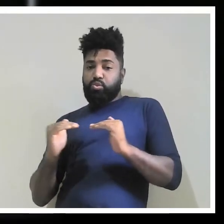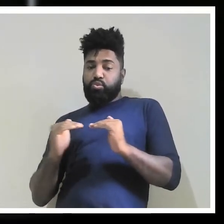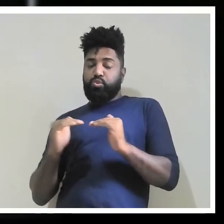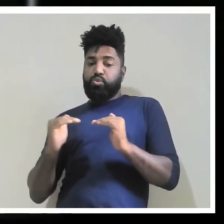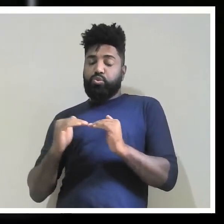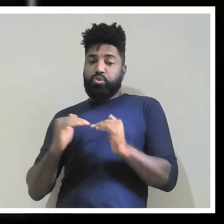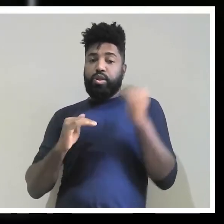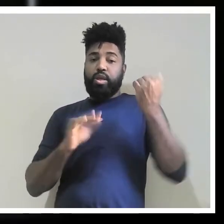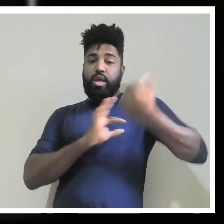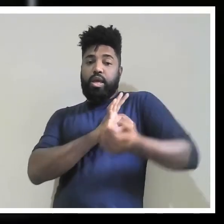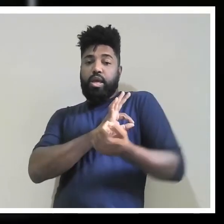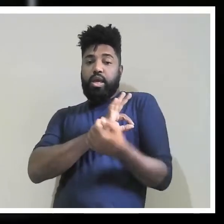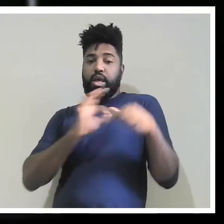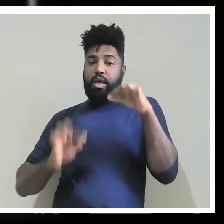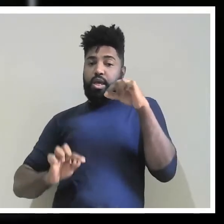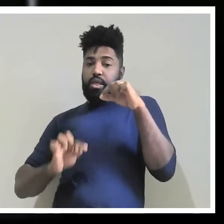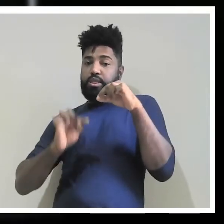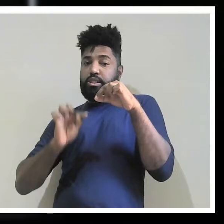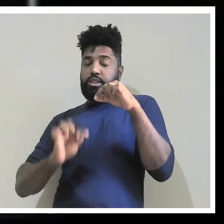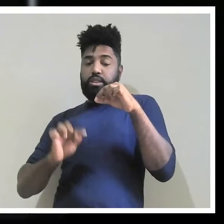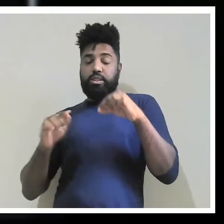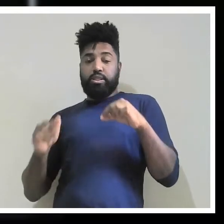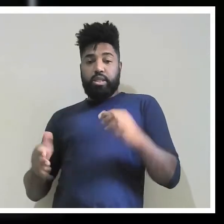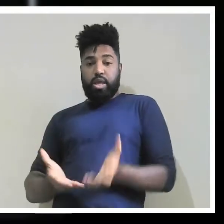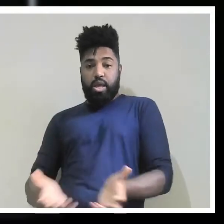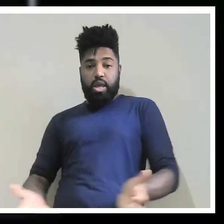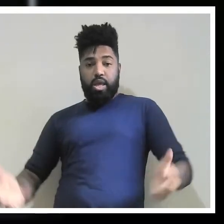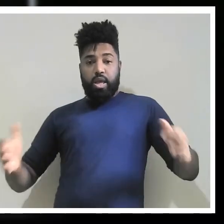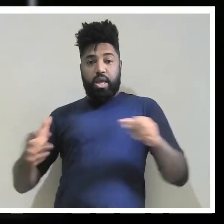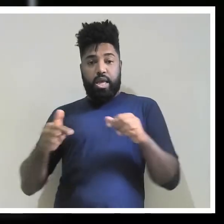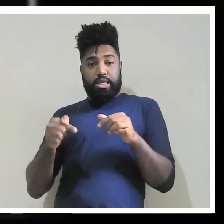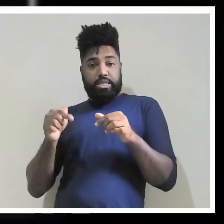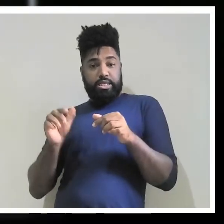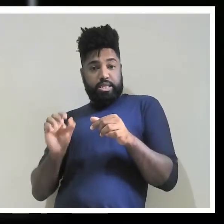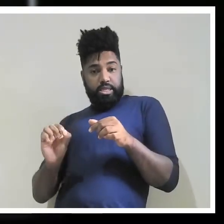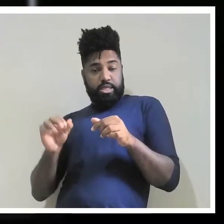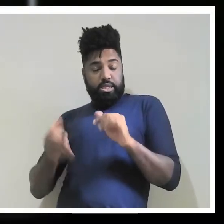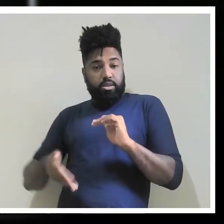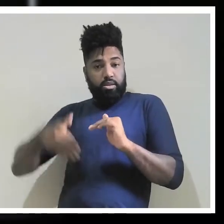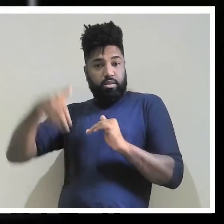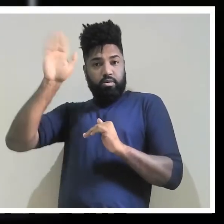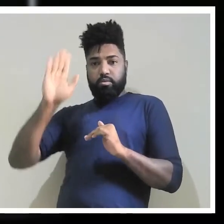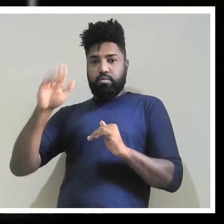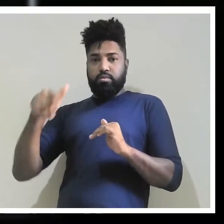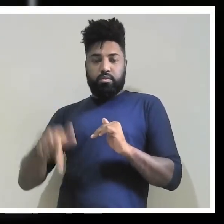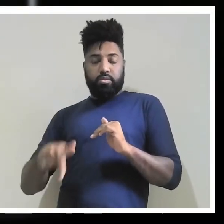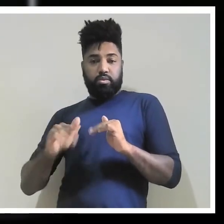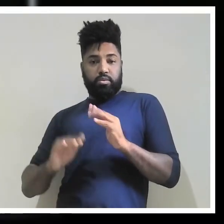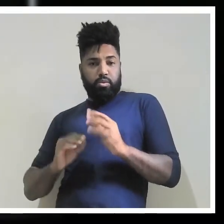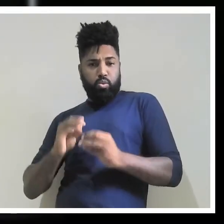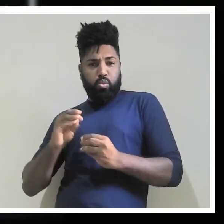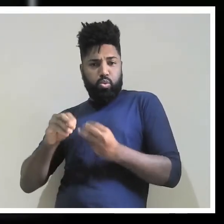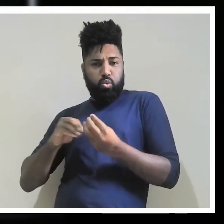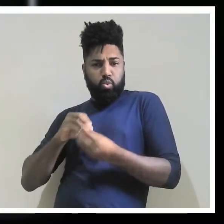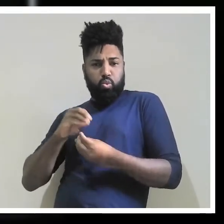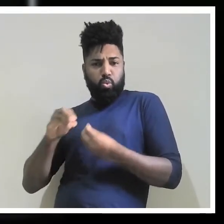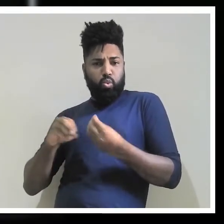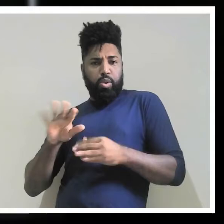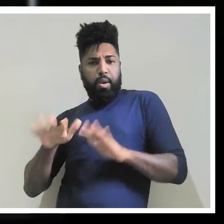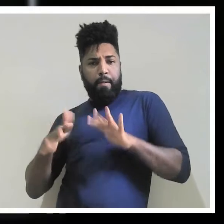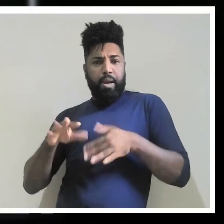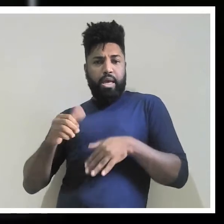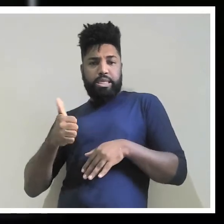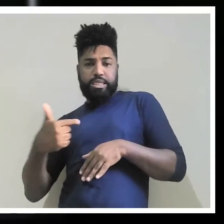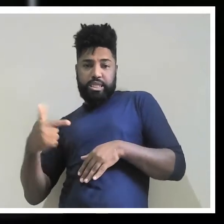quando a temperatura do banho começa a ultrapassar os 70 graus para frente, até chegar a um fluxo muito bom na faixa entre